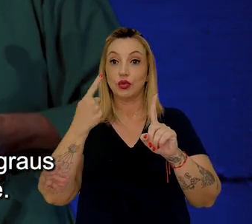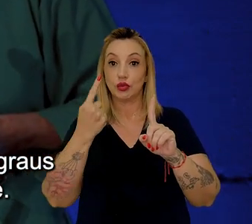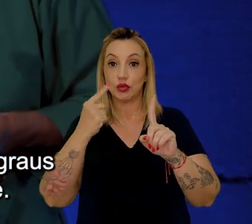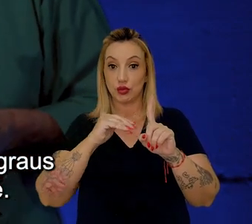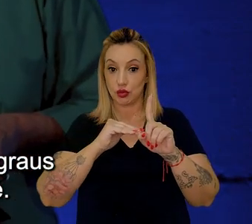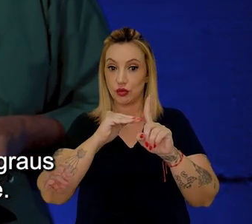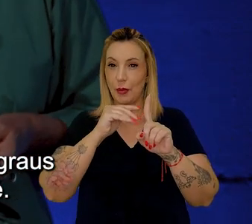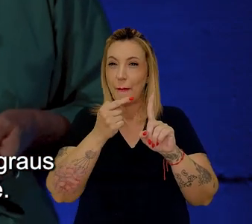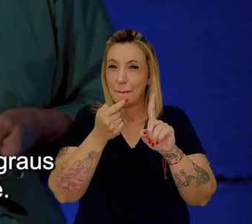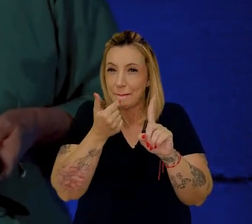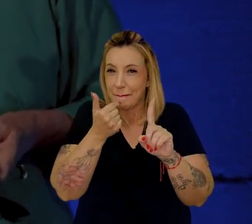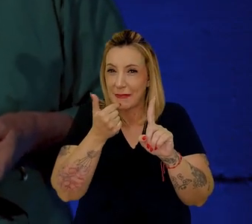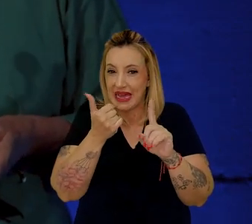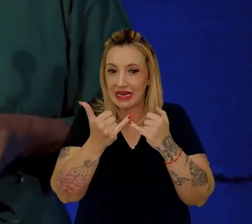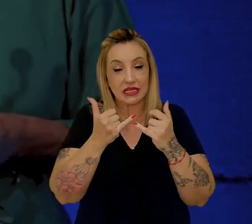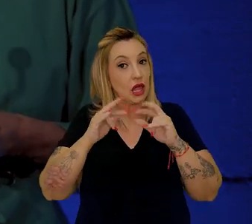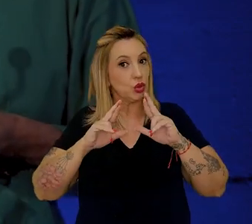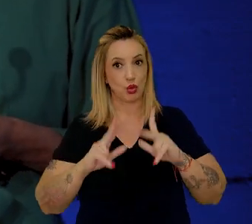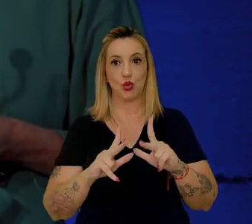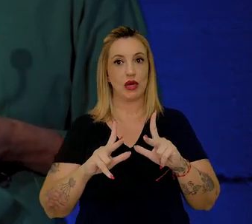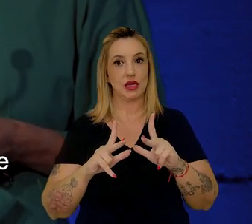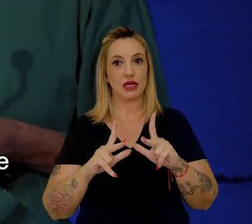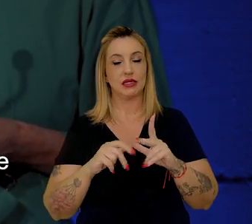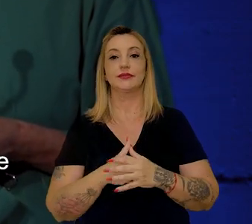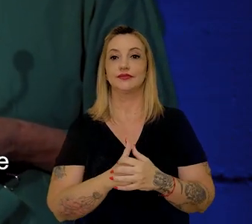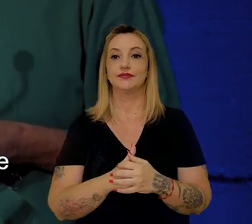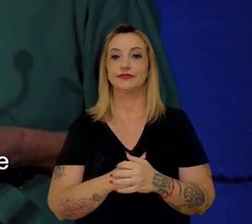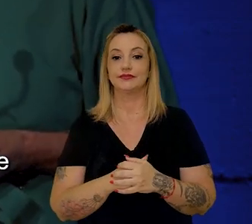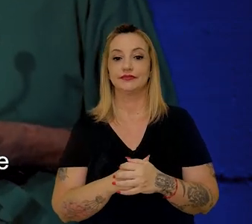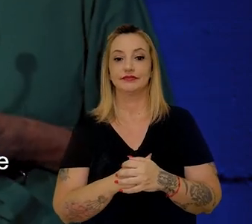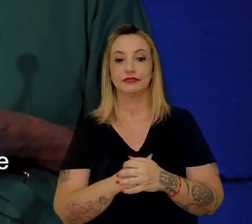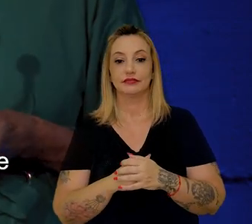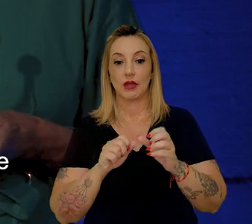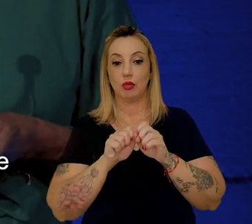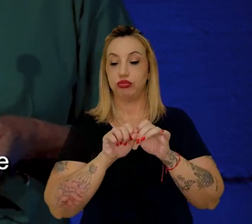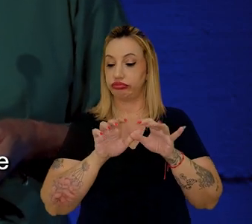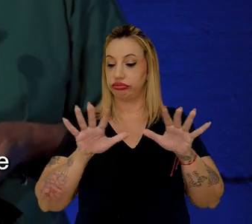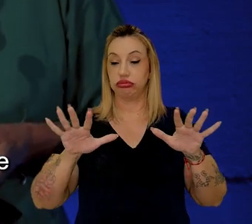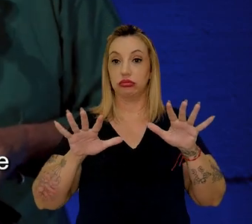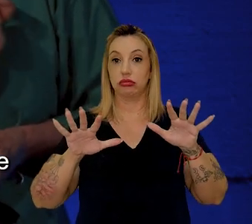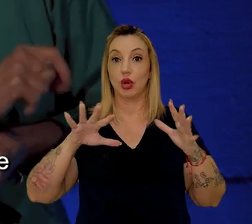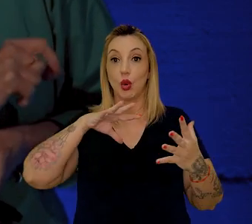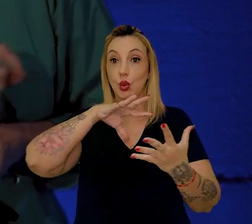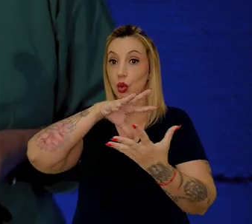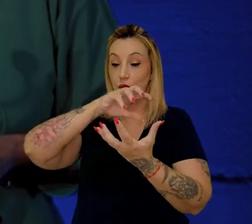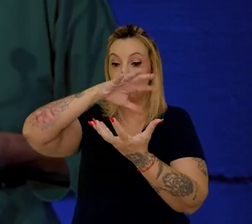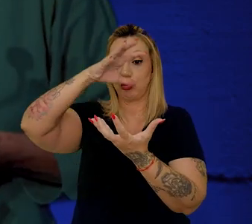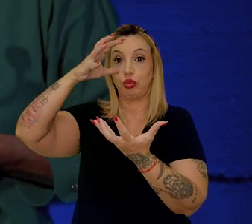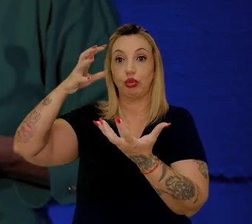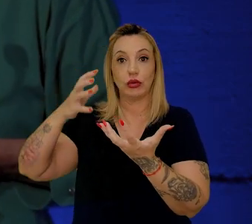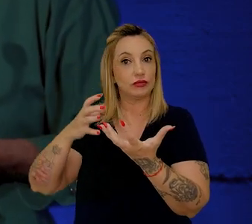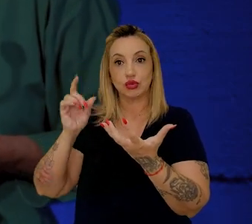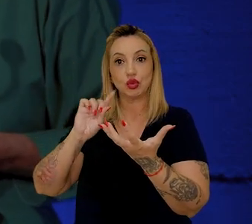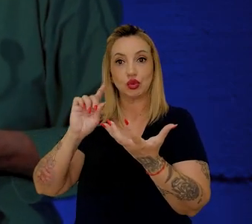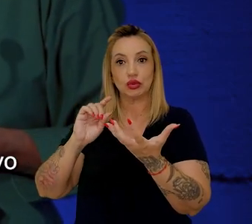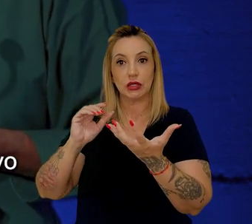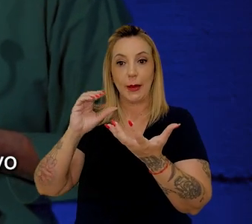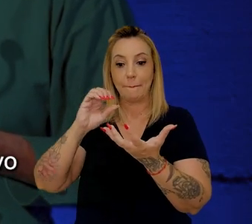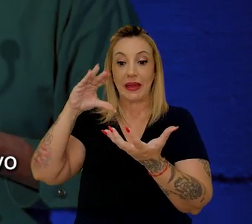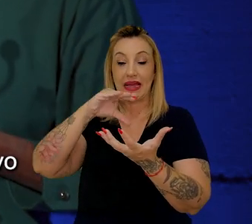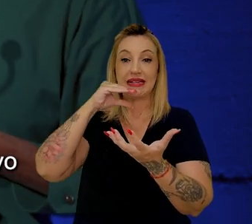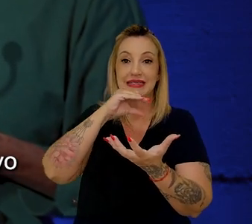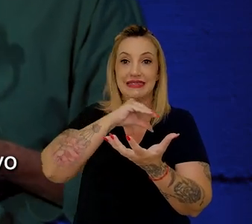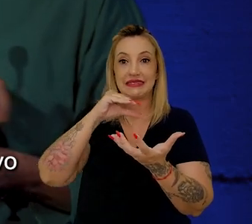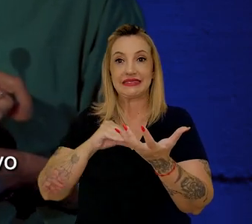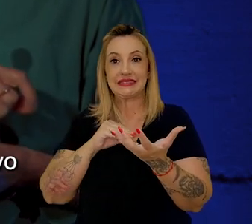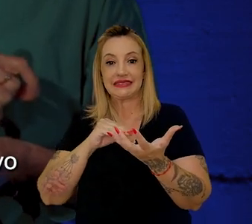parece e não é eh ele não se distribui uniformemente no Globo que nós também daqui a pouquinho vamos ver mas